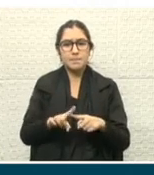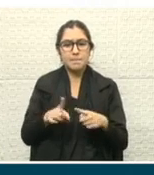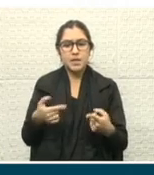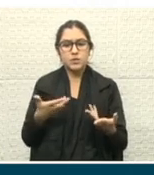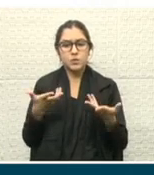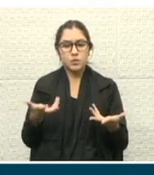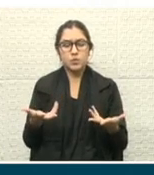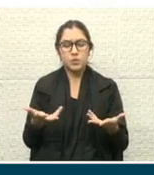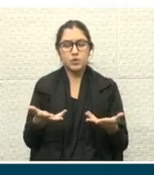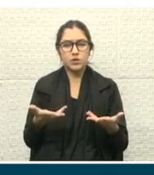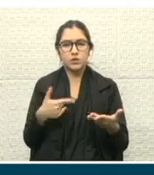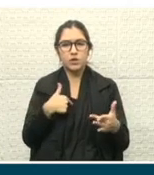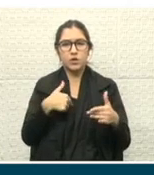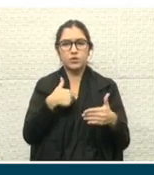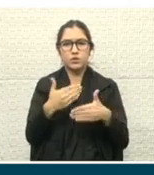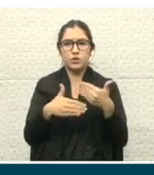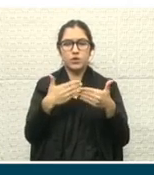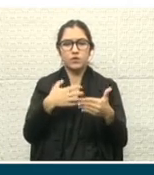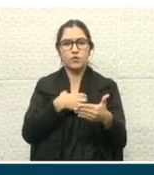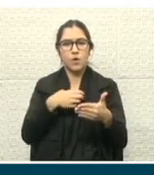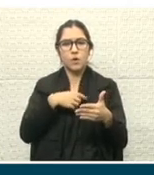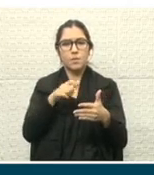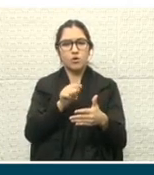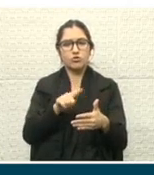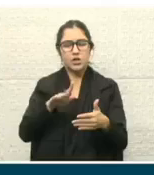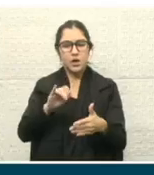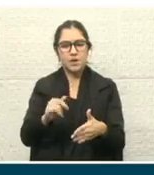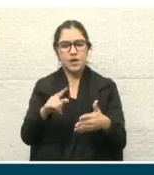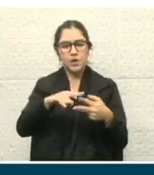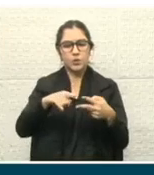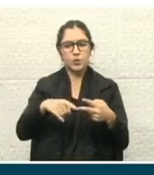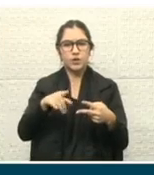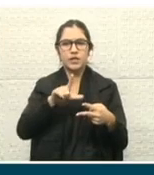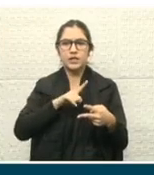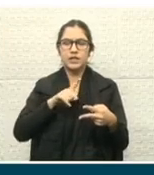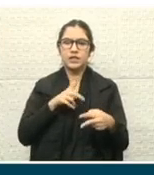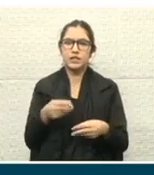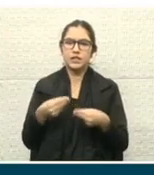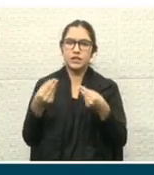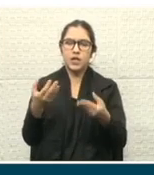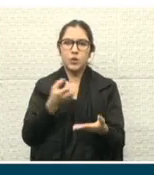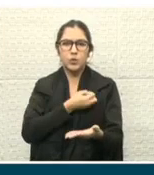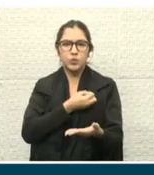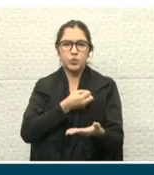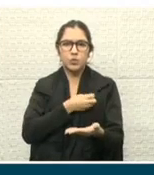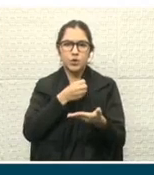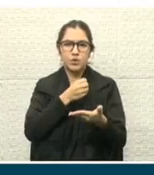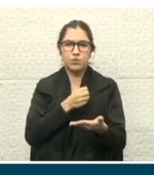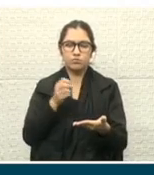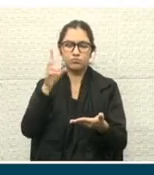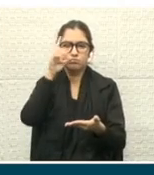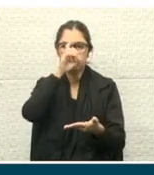eu construo a forma algébrica, a composição entre elas vai gerar um número